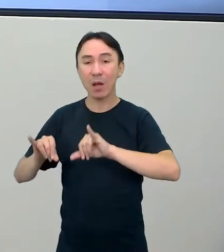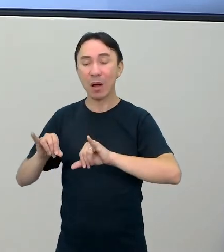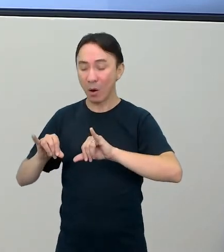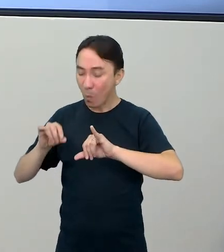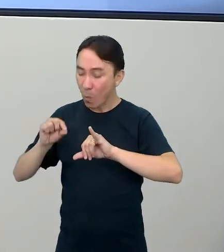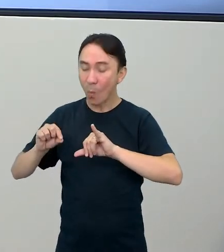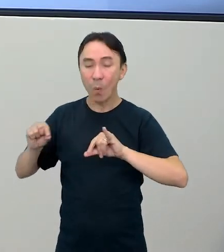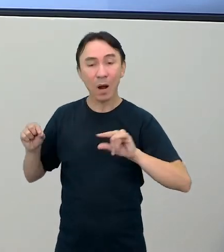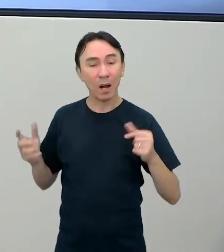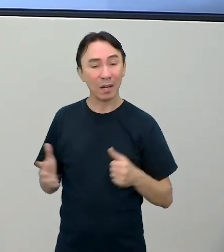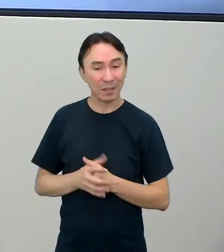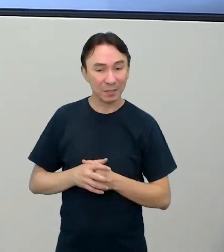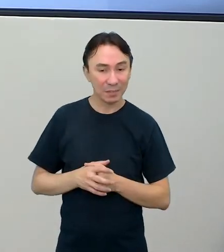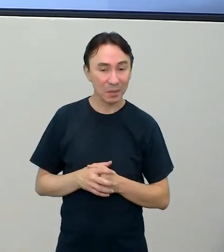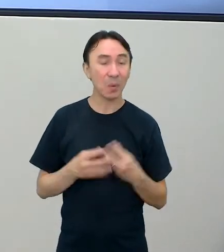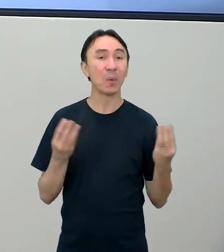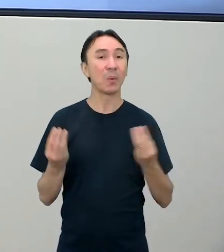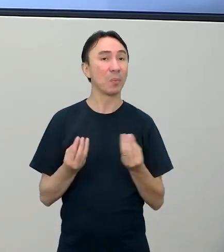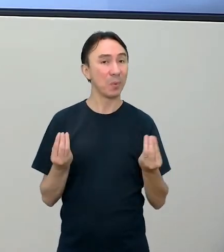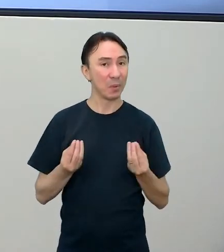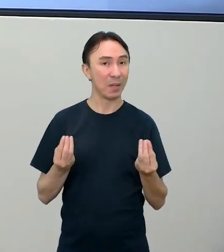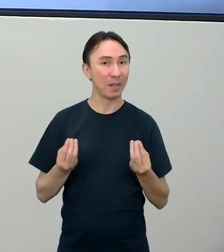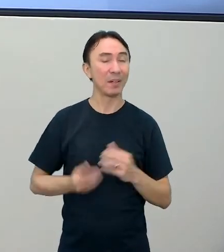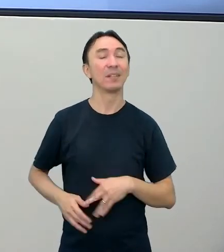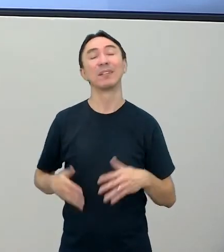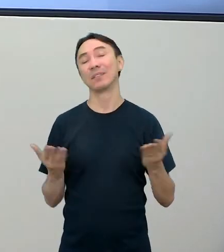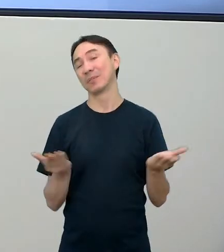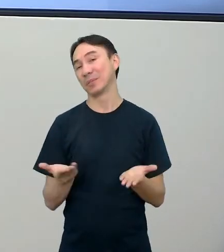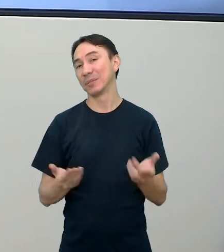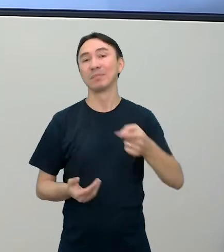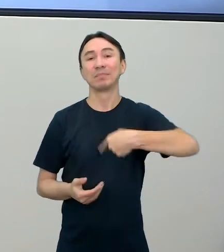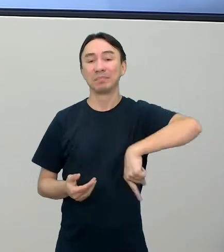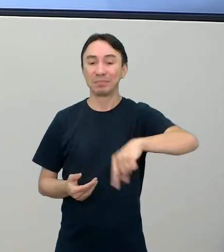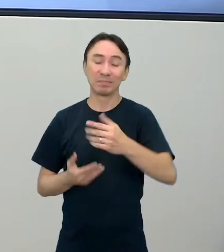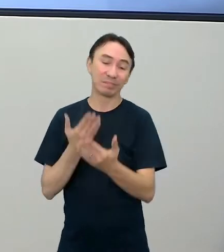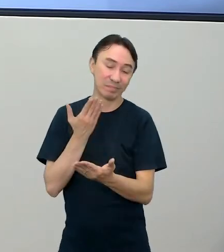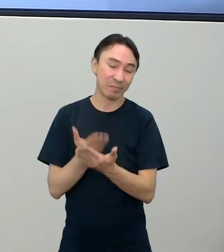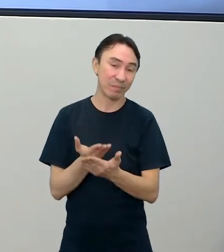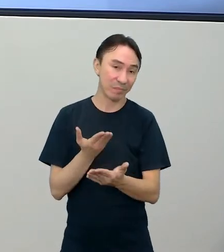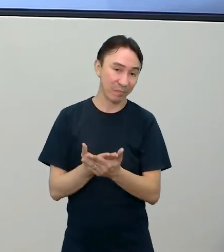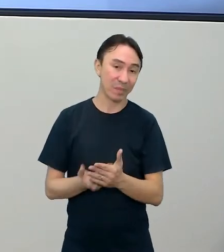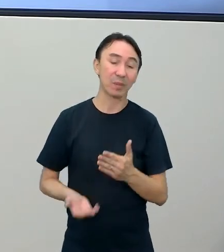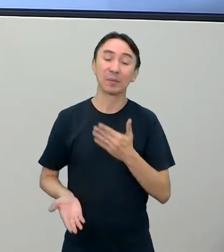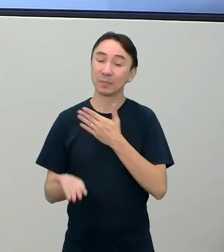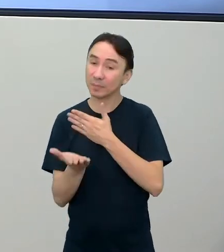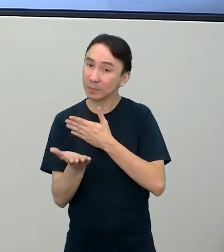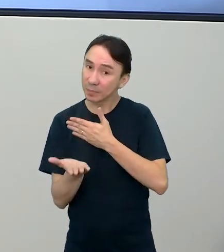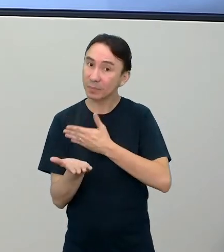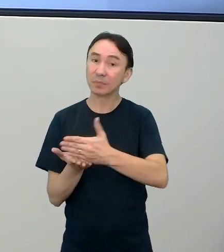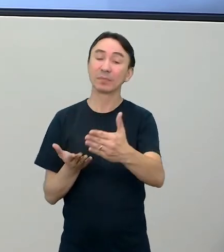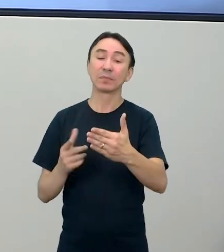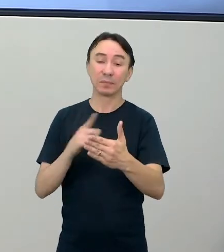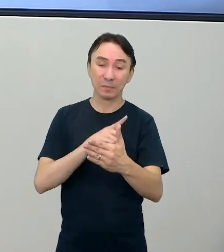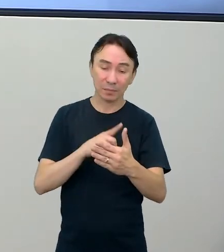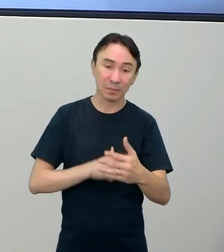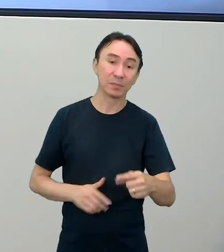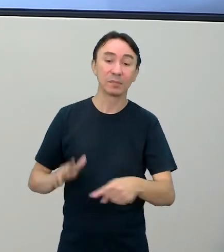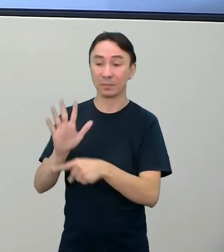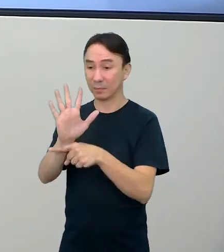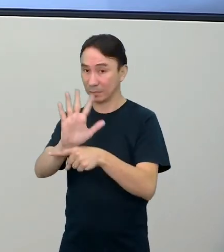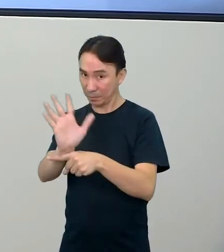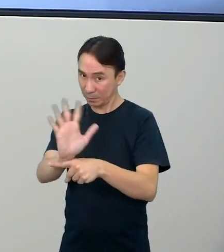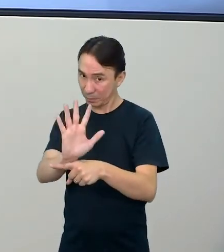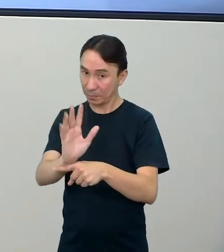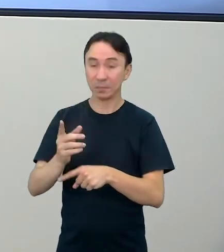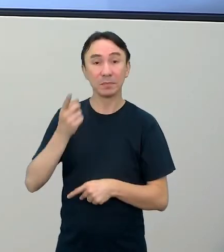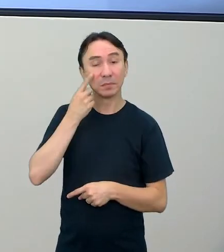está disposta aí? Então, essa é a nossa ideia. E, para isso, vamos começar com um vídeo sobre composição dos